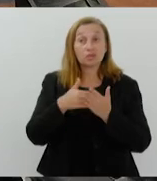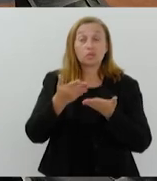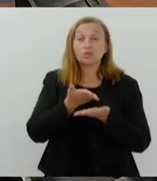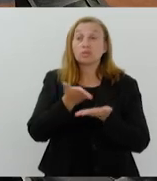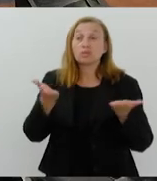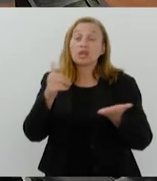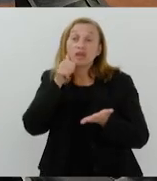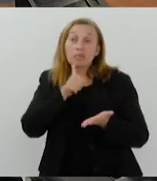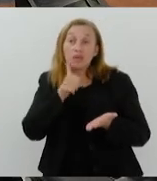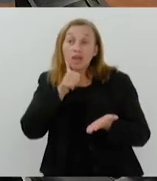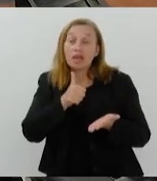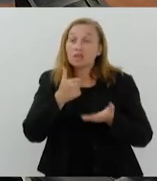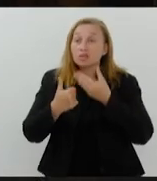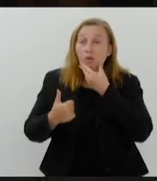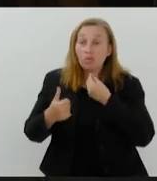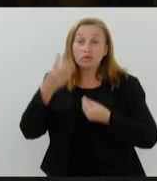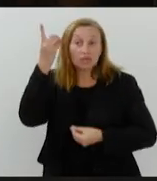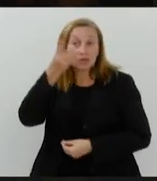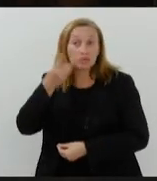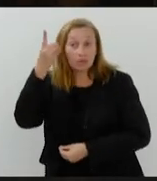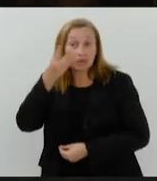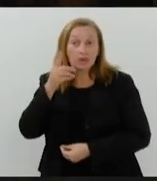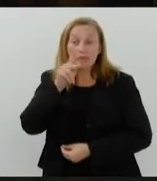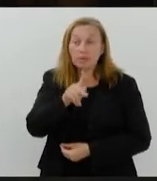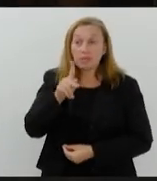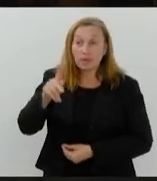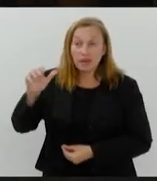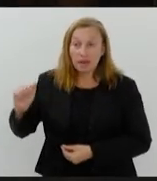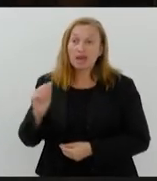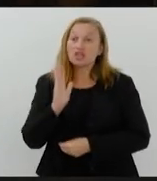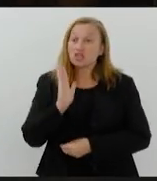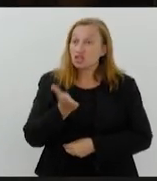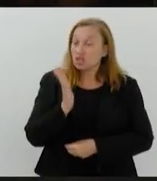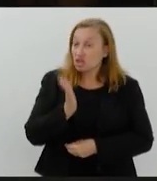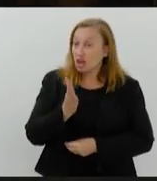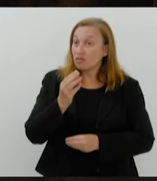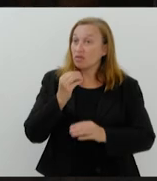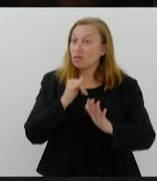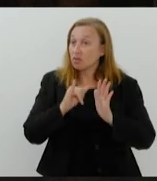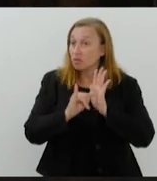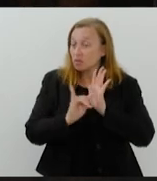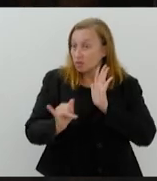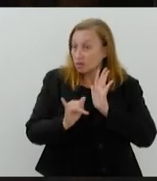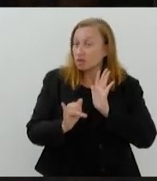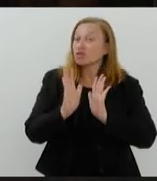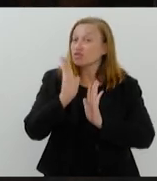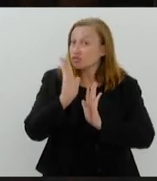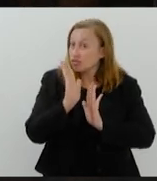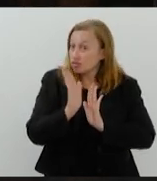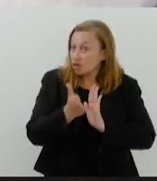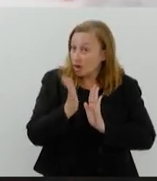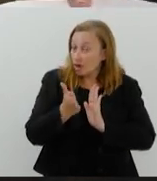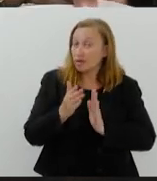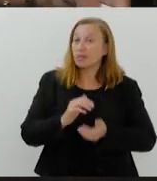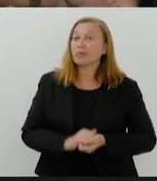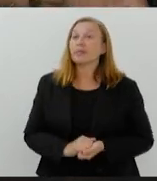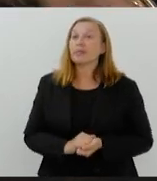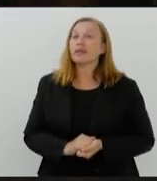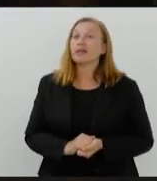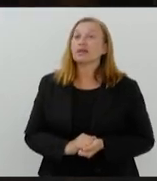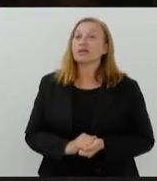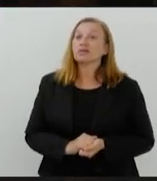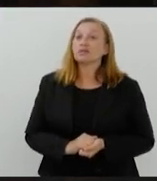senhoras, deputados e deputadas, que a LOA e o PPA já foram publicados em diário oficial.